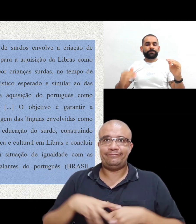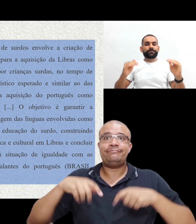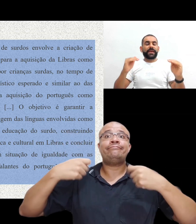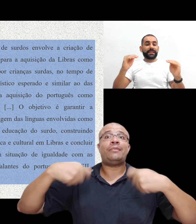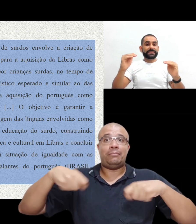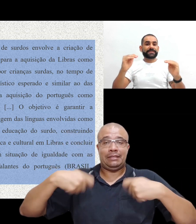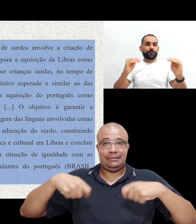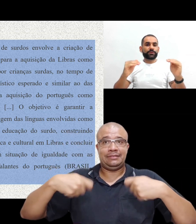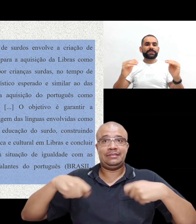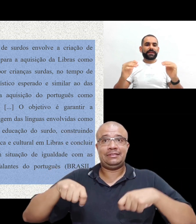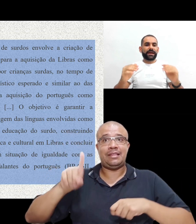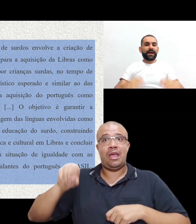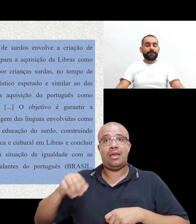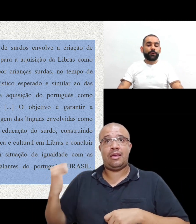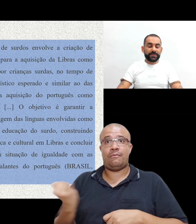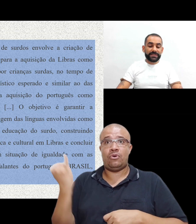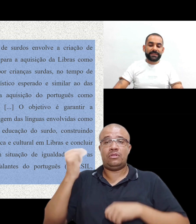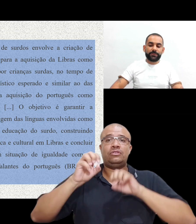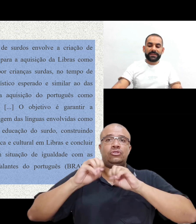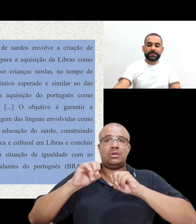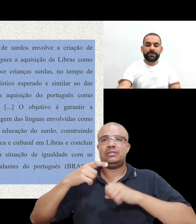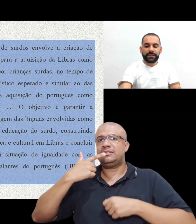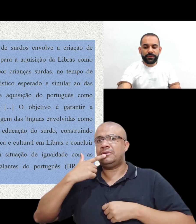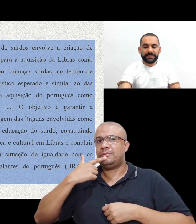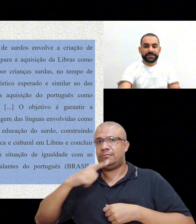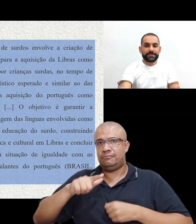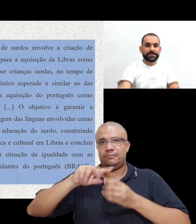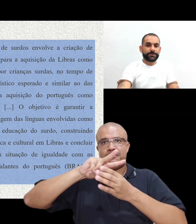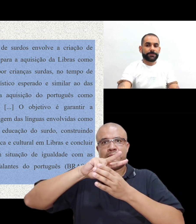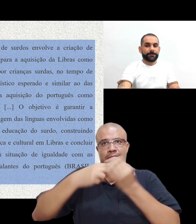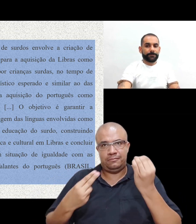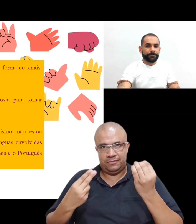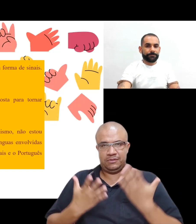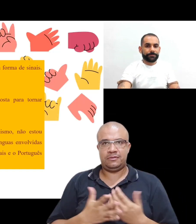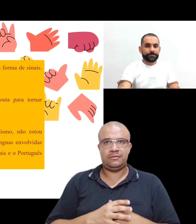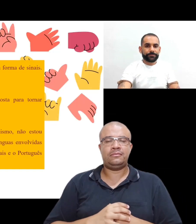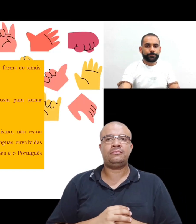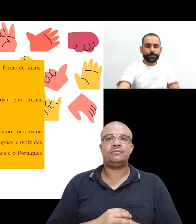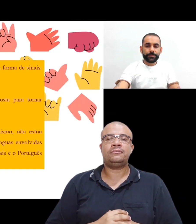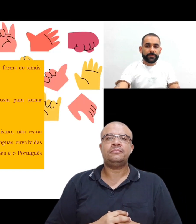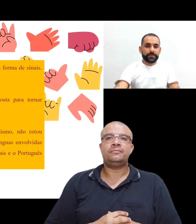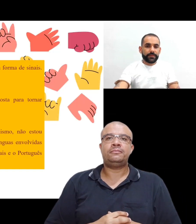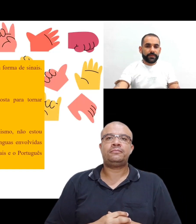Então, é necessário considerar a importância da educação bilíngue nesse sentido.